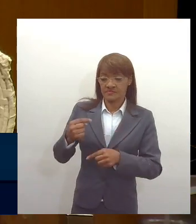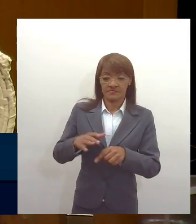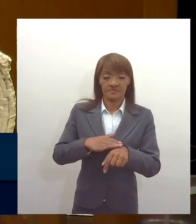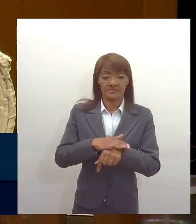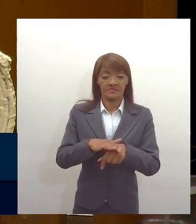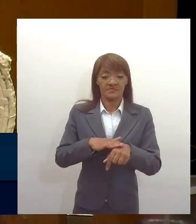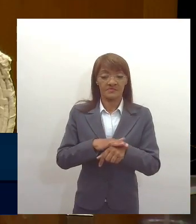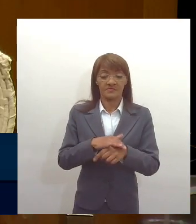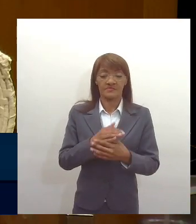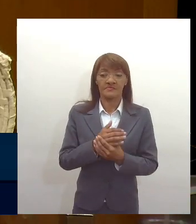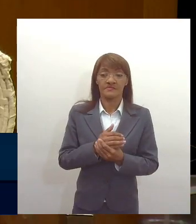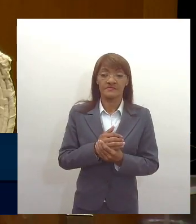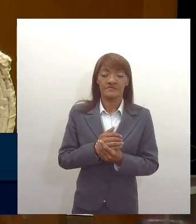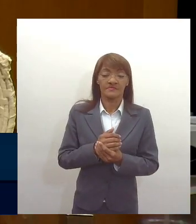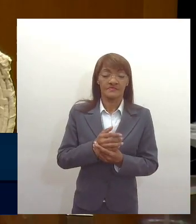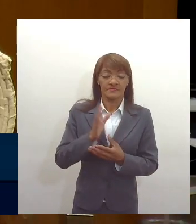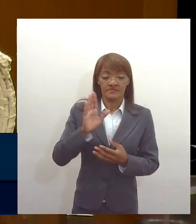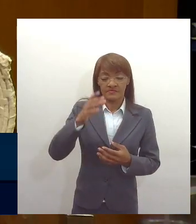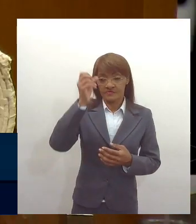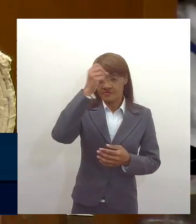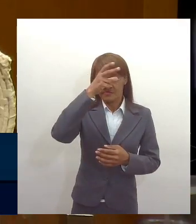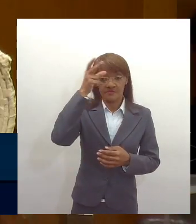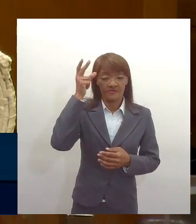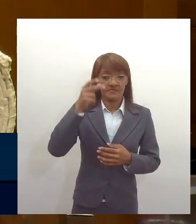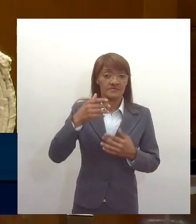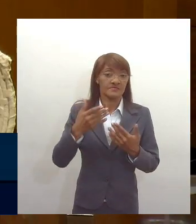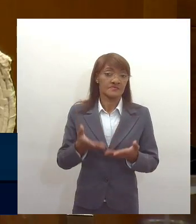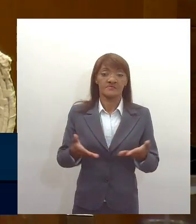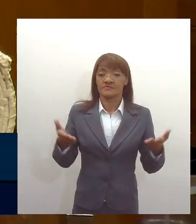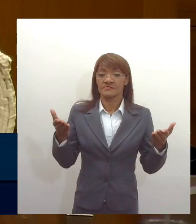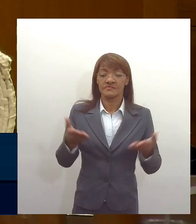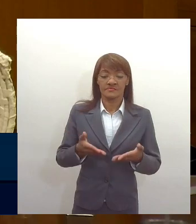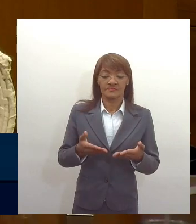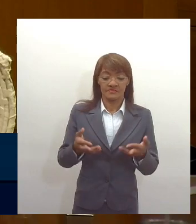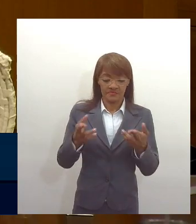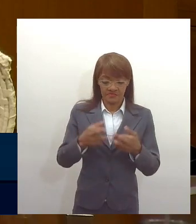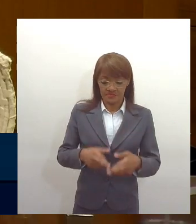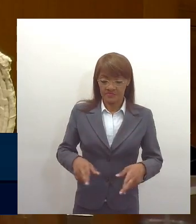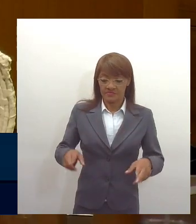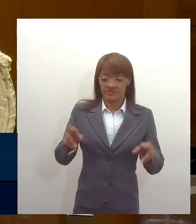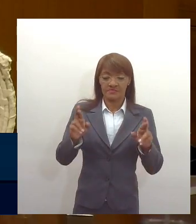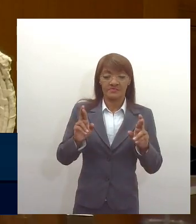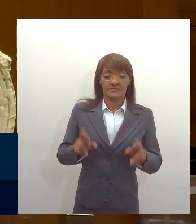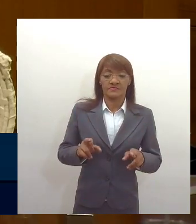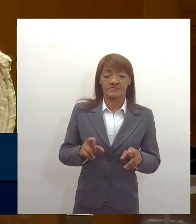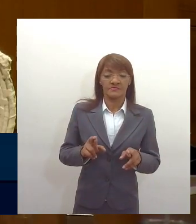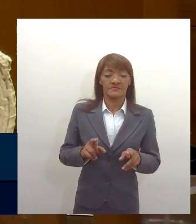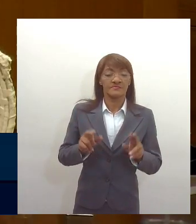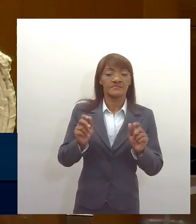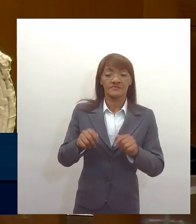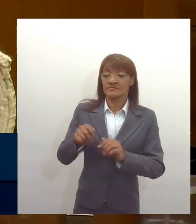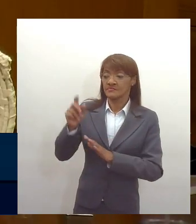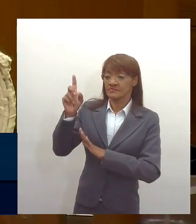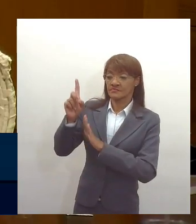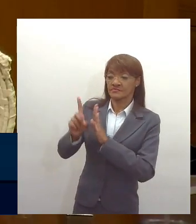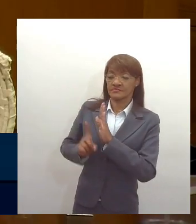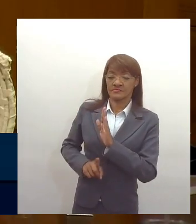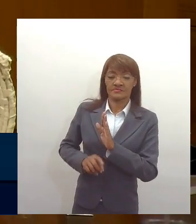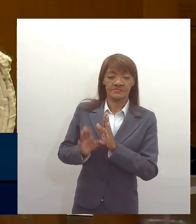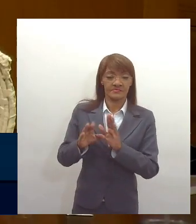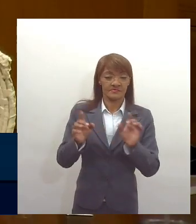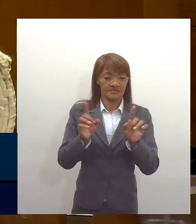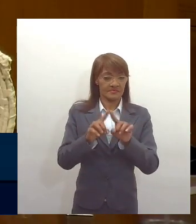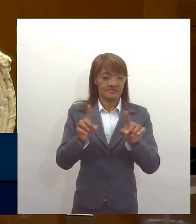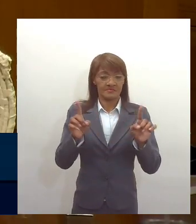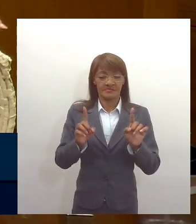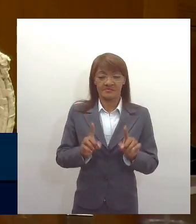chegar a uma solução para que os direitos, né, desses servidores e servidoras sejam respeitados.